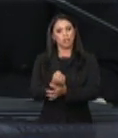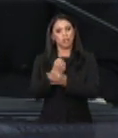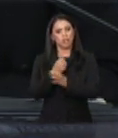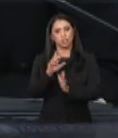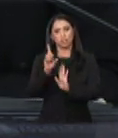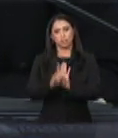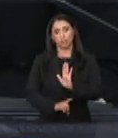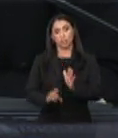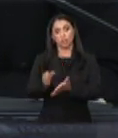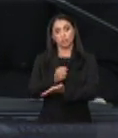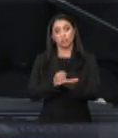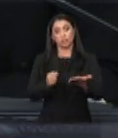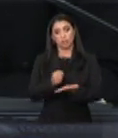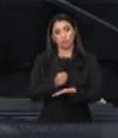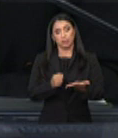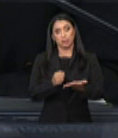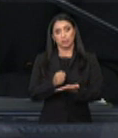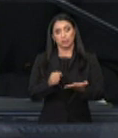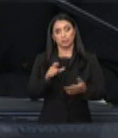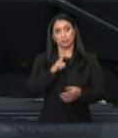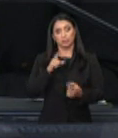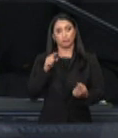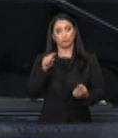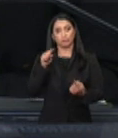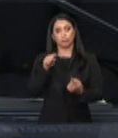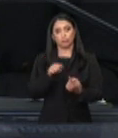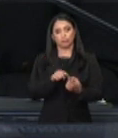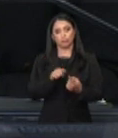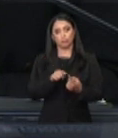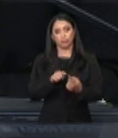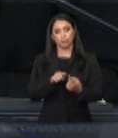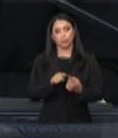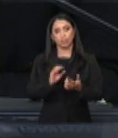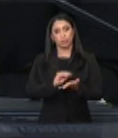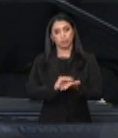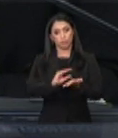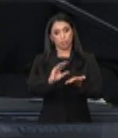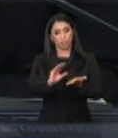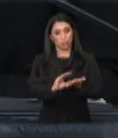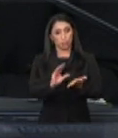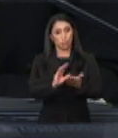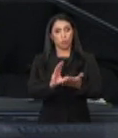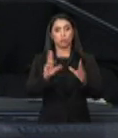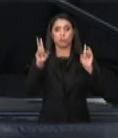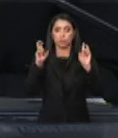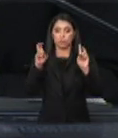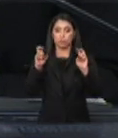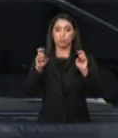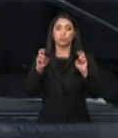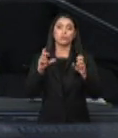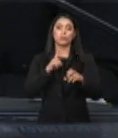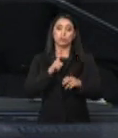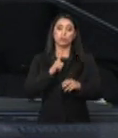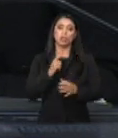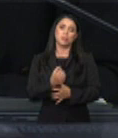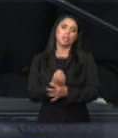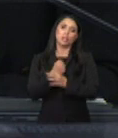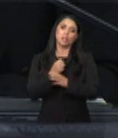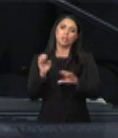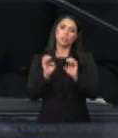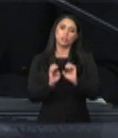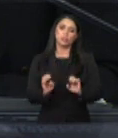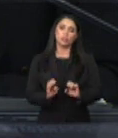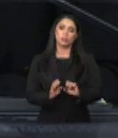fundamentais como a destinação de recursos estuda ampliado sobre o tema e a garantia de estrutura que